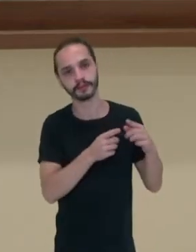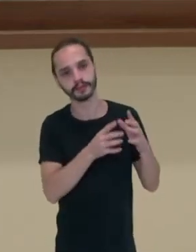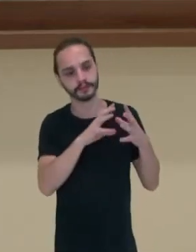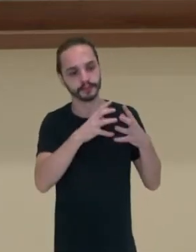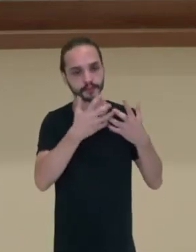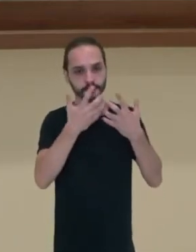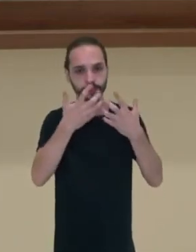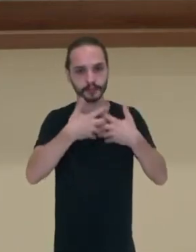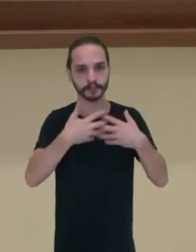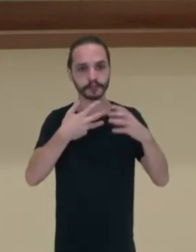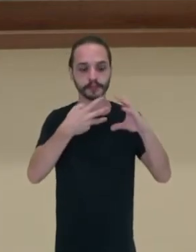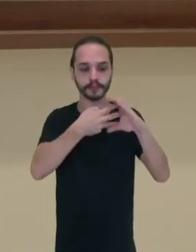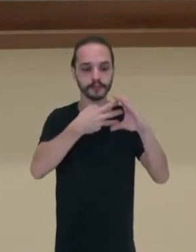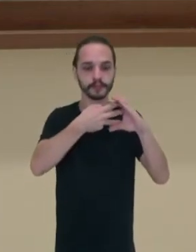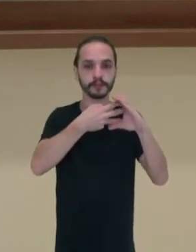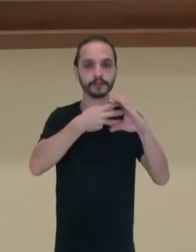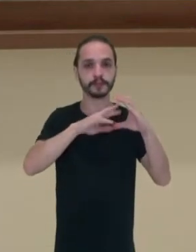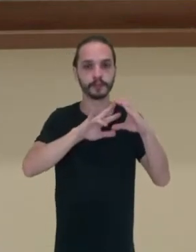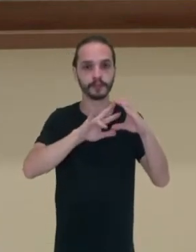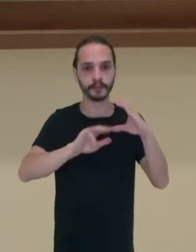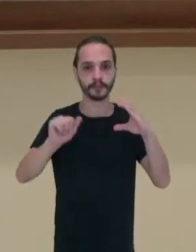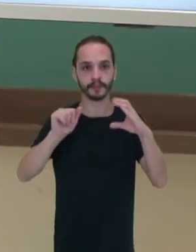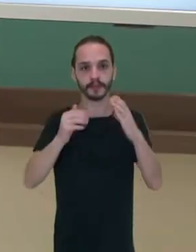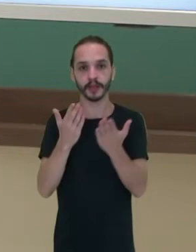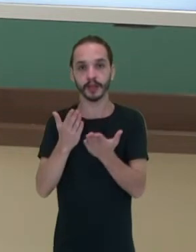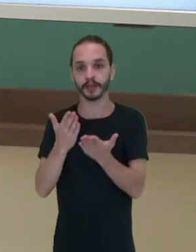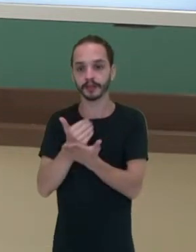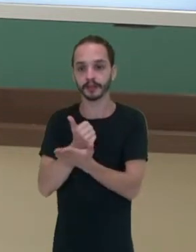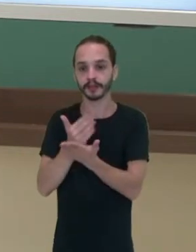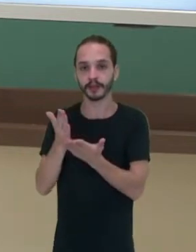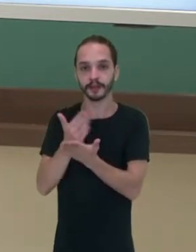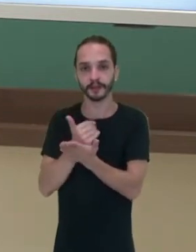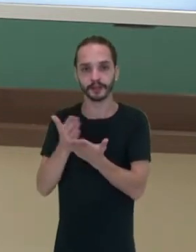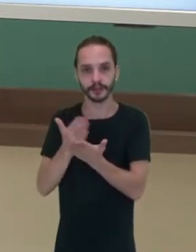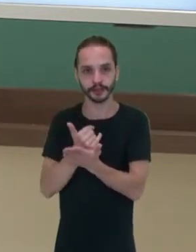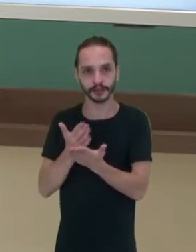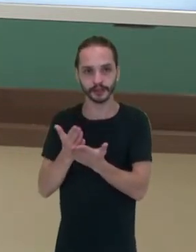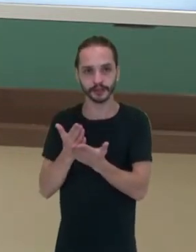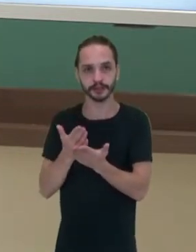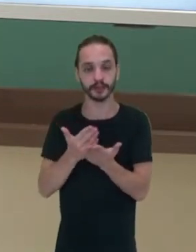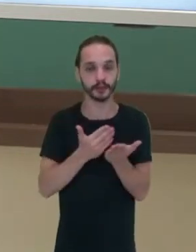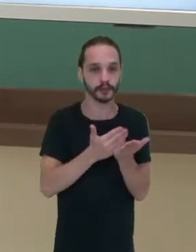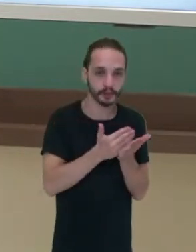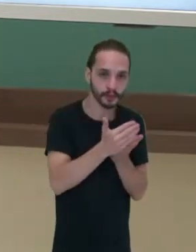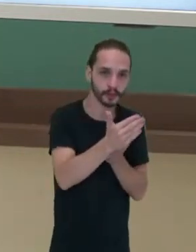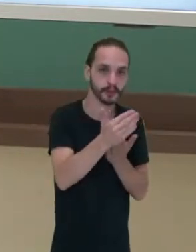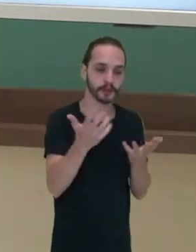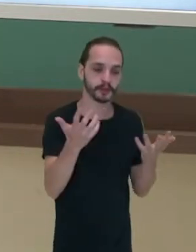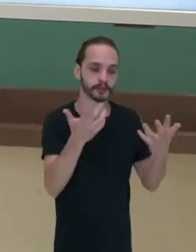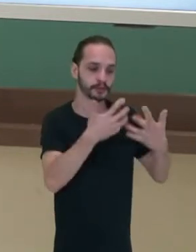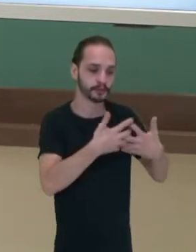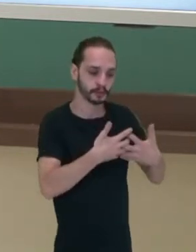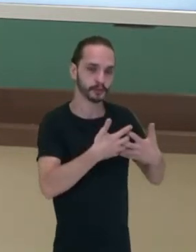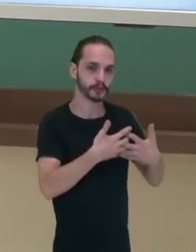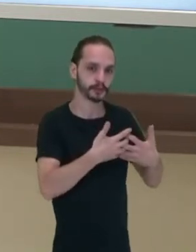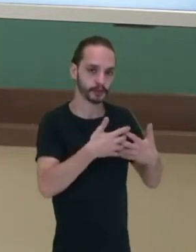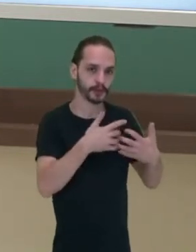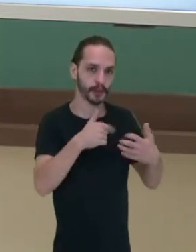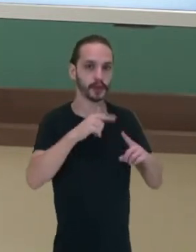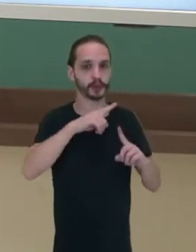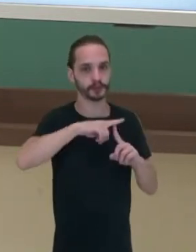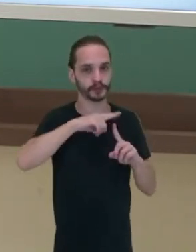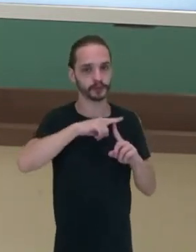vai se dividir por divisão chamada binária. Então começa com a conjugação, um tipo de